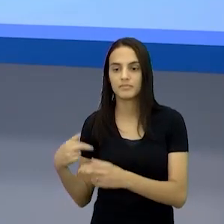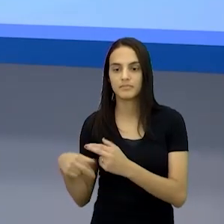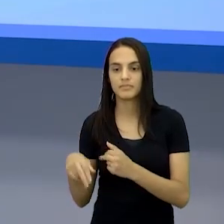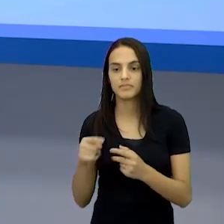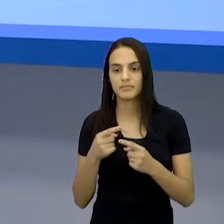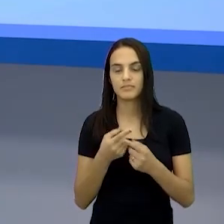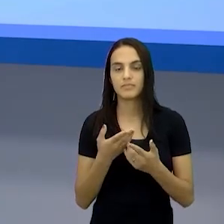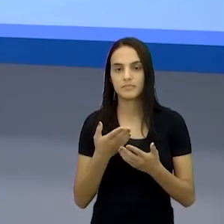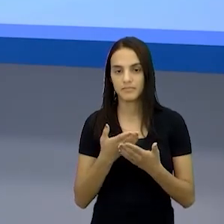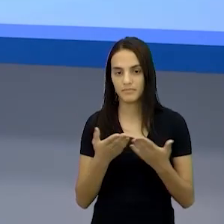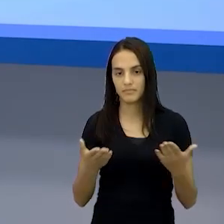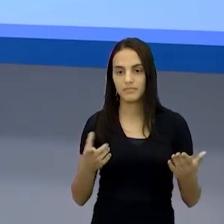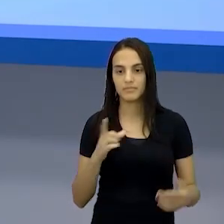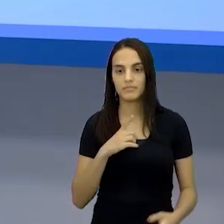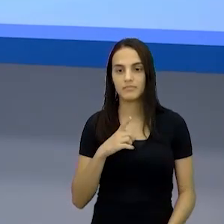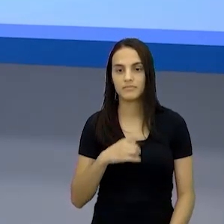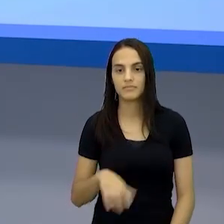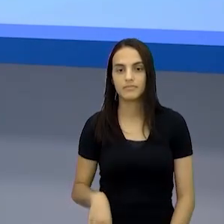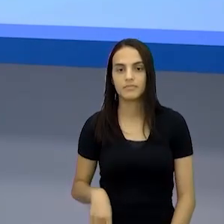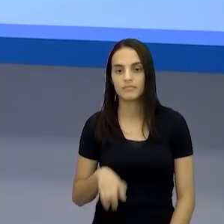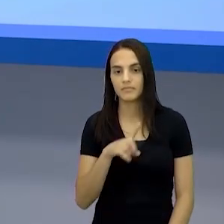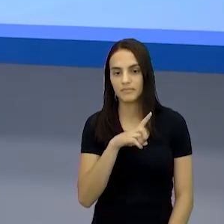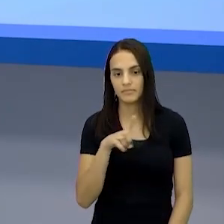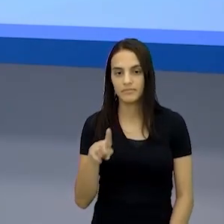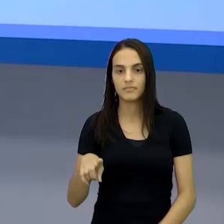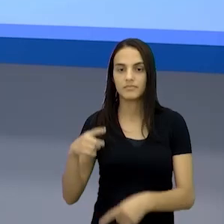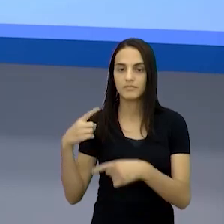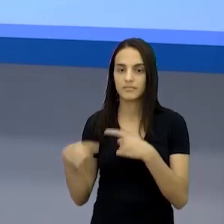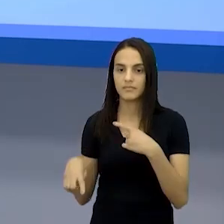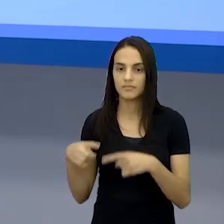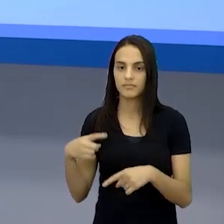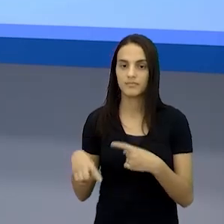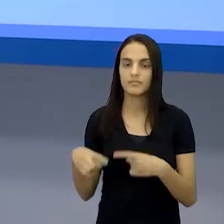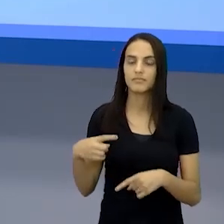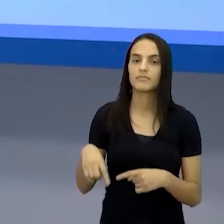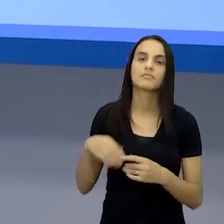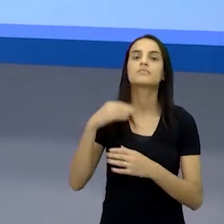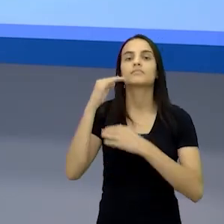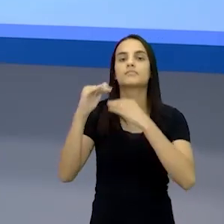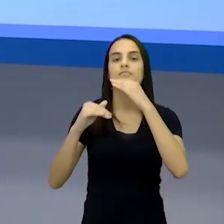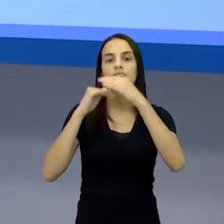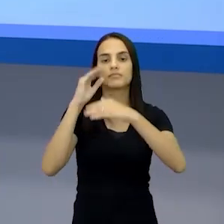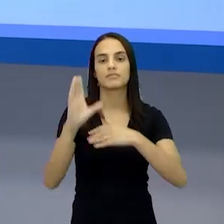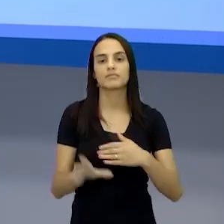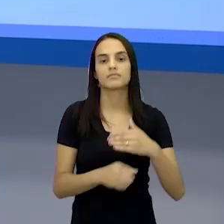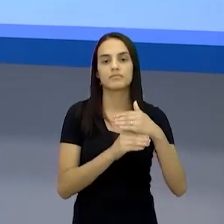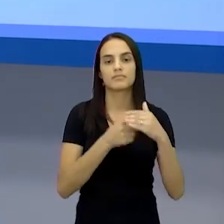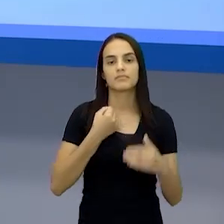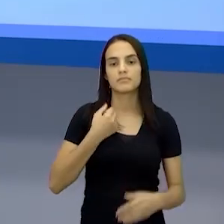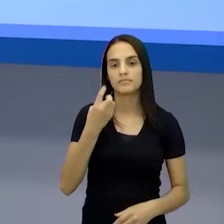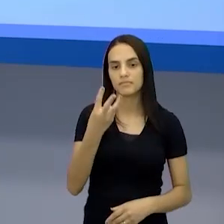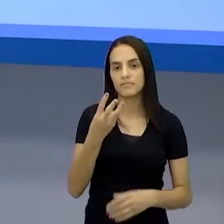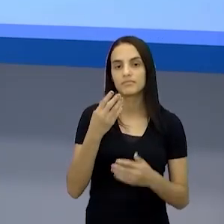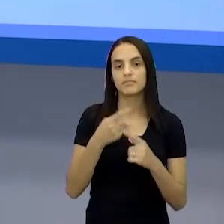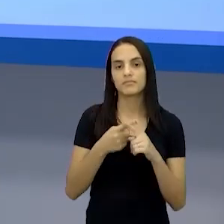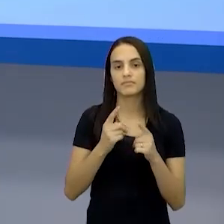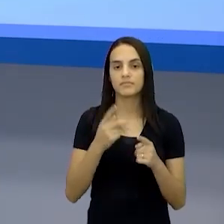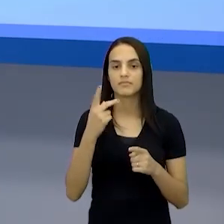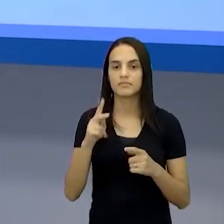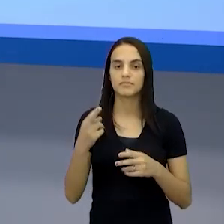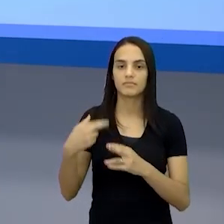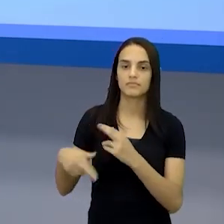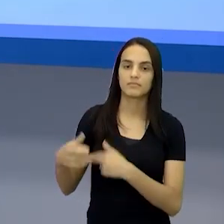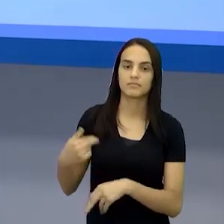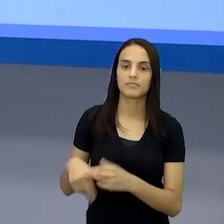vocês vão ter. Então, vocês vão estar discutindo o processo do componente 3, mas vão estar